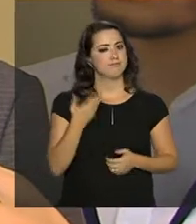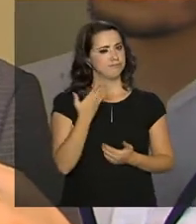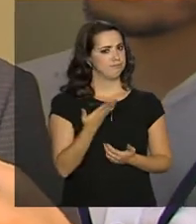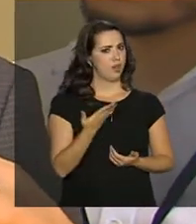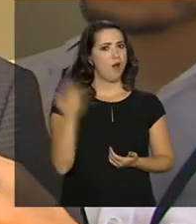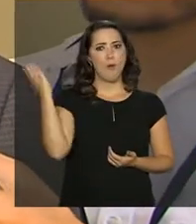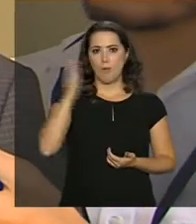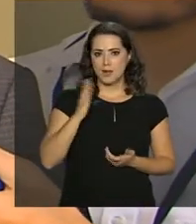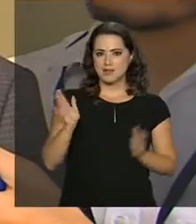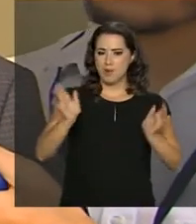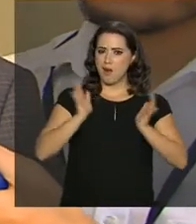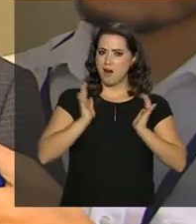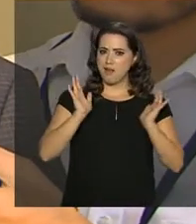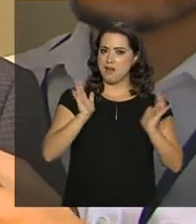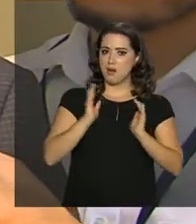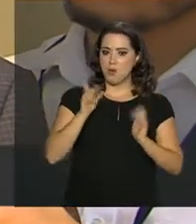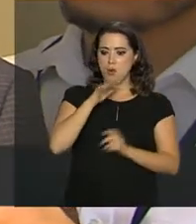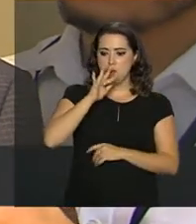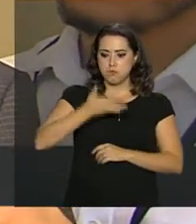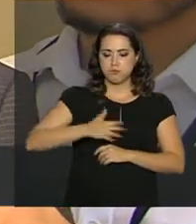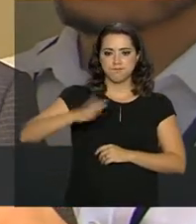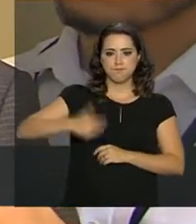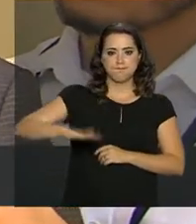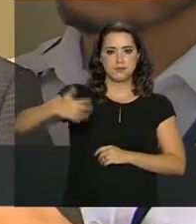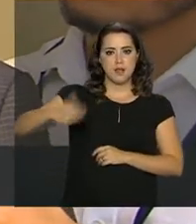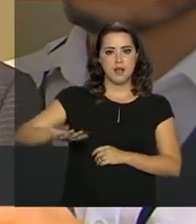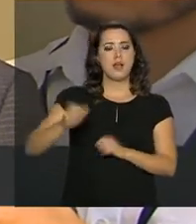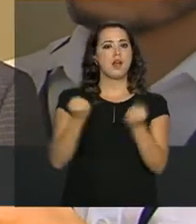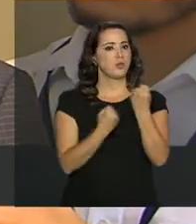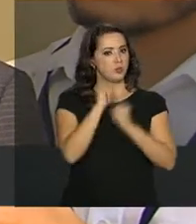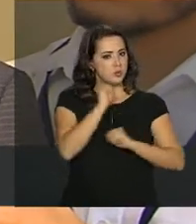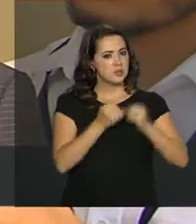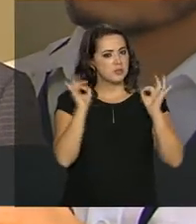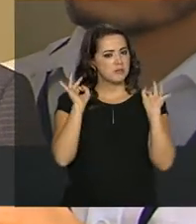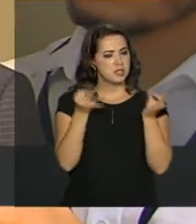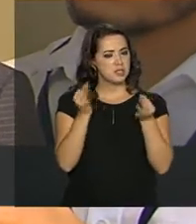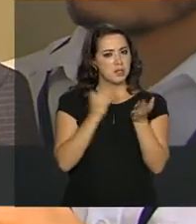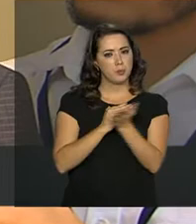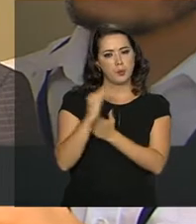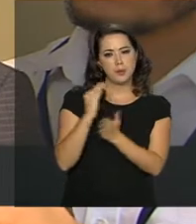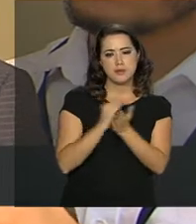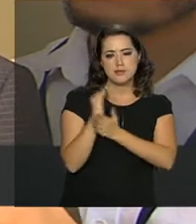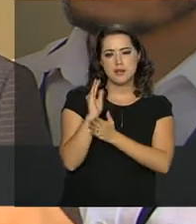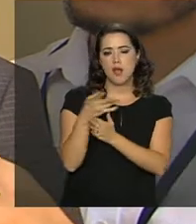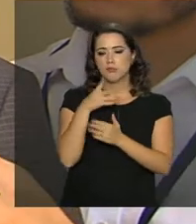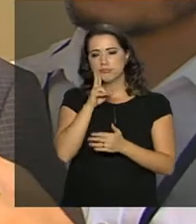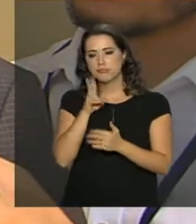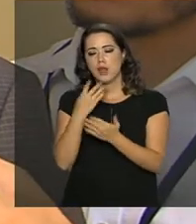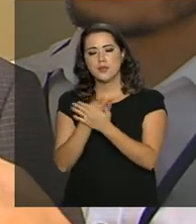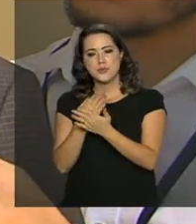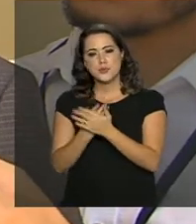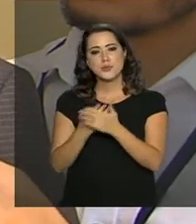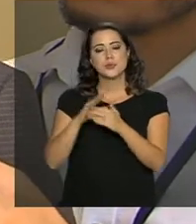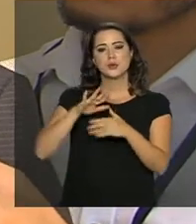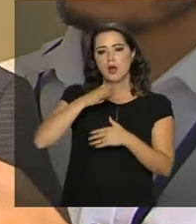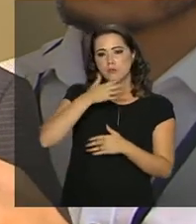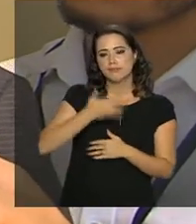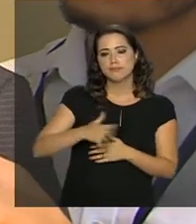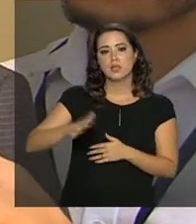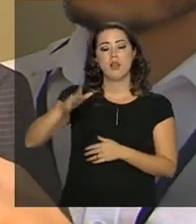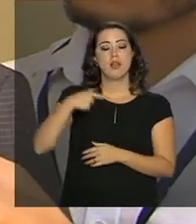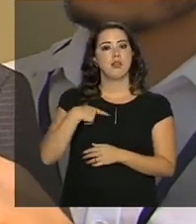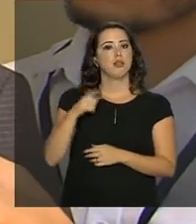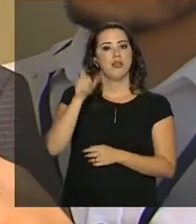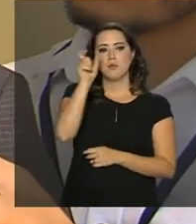riquezas enorme, tem um potencial industrial instalado adequado para iniciar essa exploração e recursos humanos,